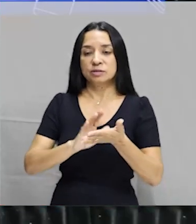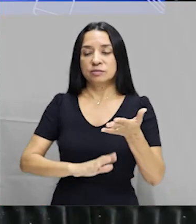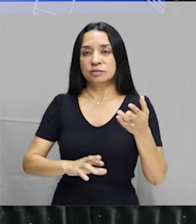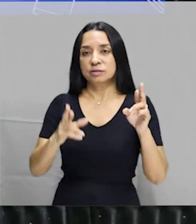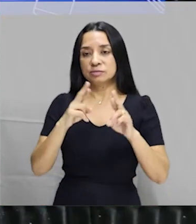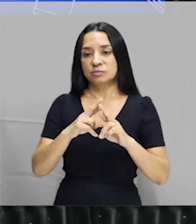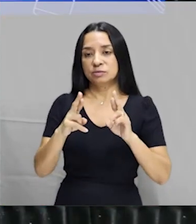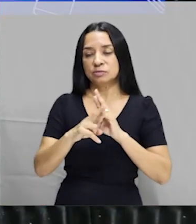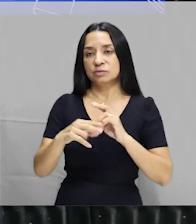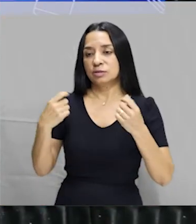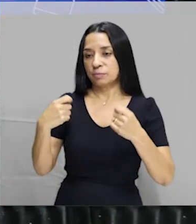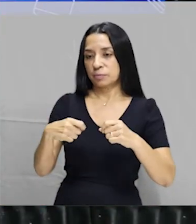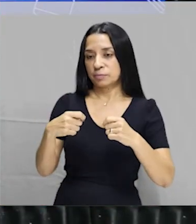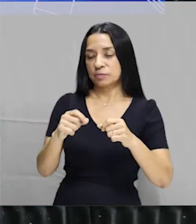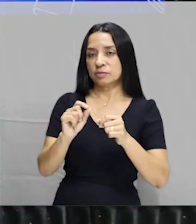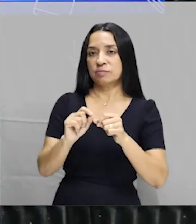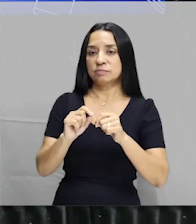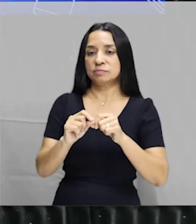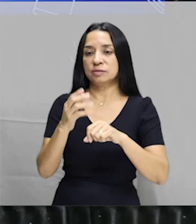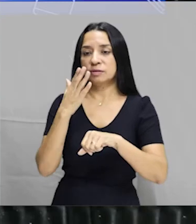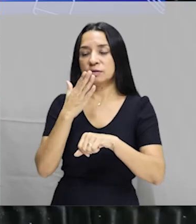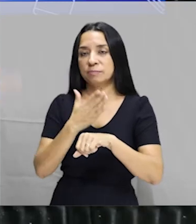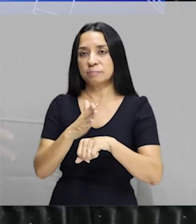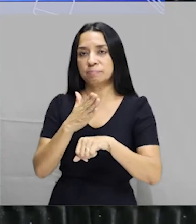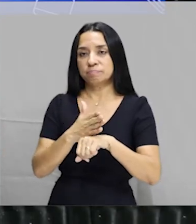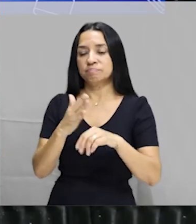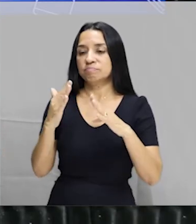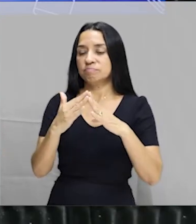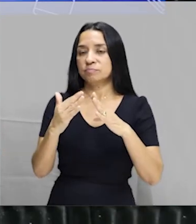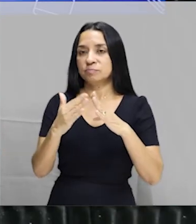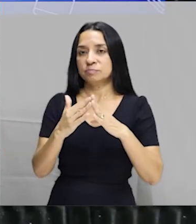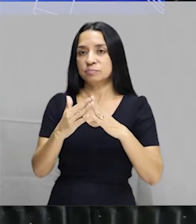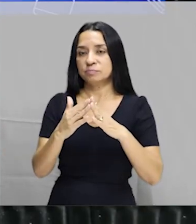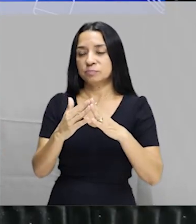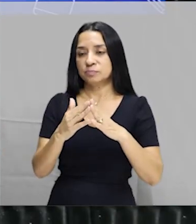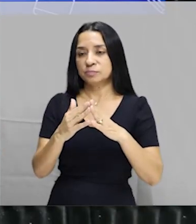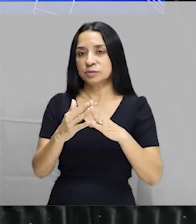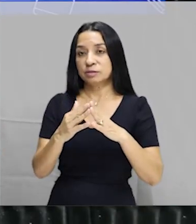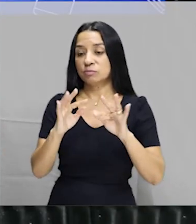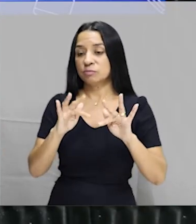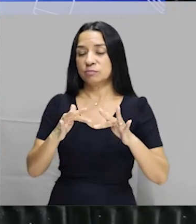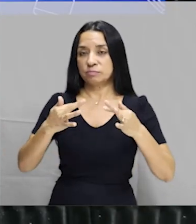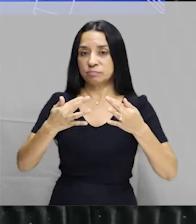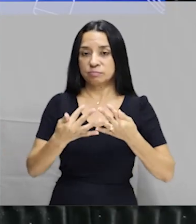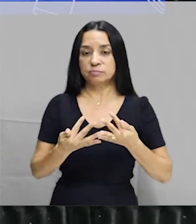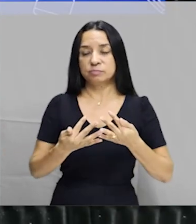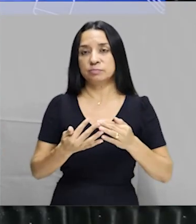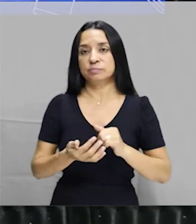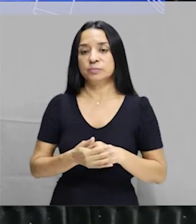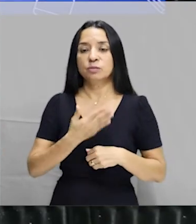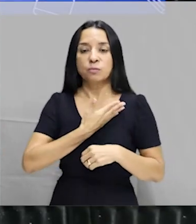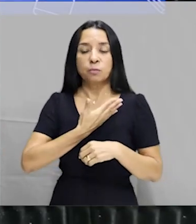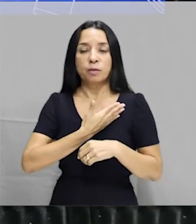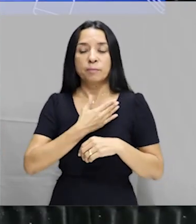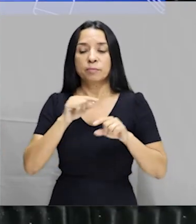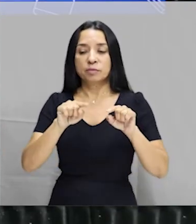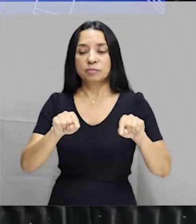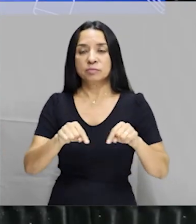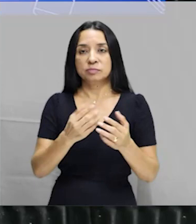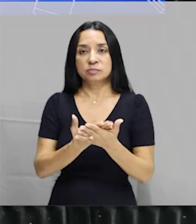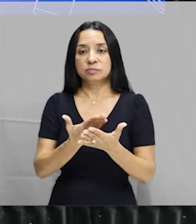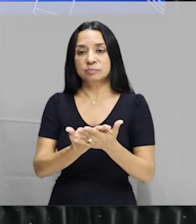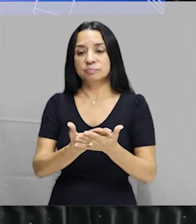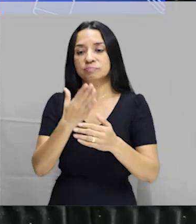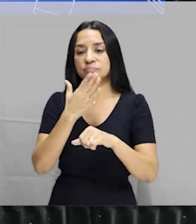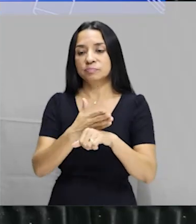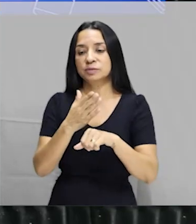vão precisar fazer em casa. Treinar com o pai, com a mãe, com o irmão, com o colega de sala de aula, com o vizinho.